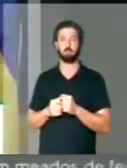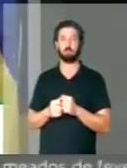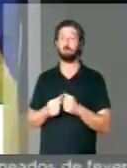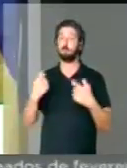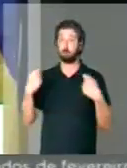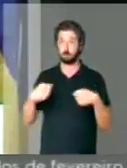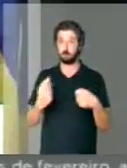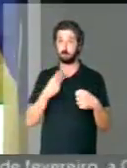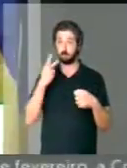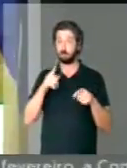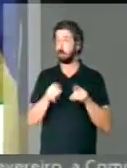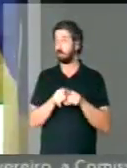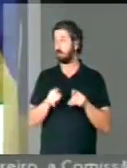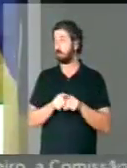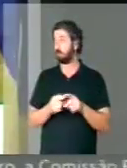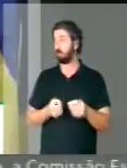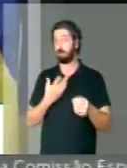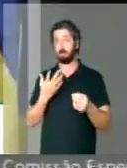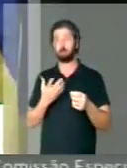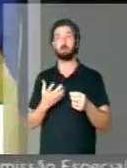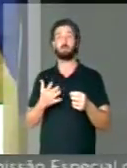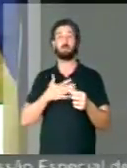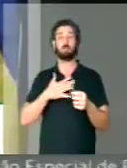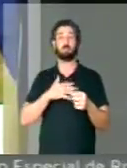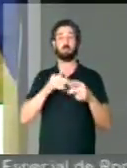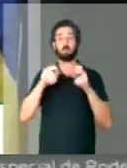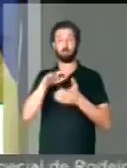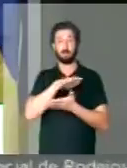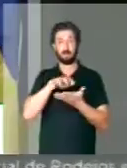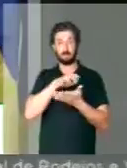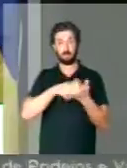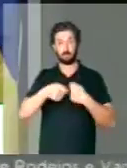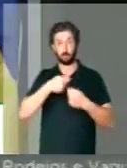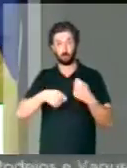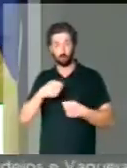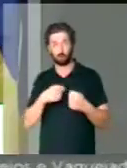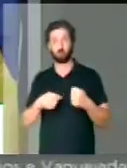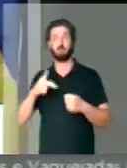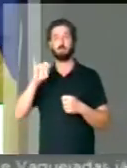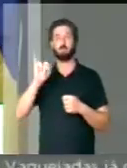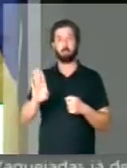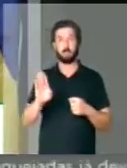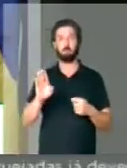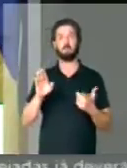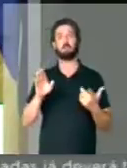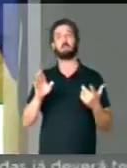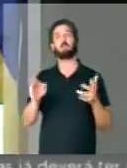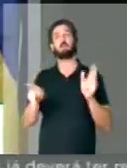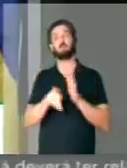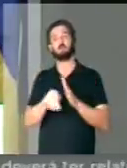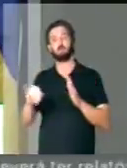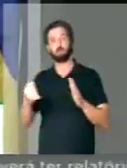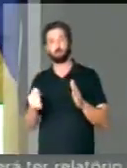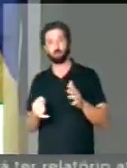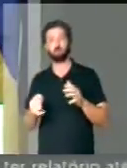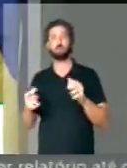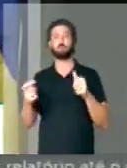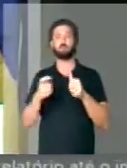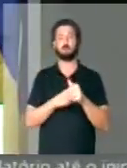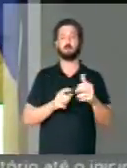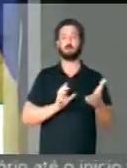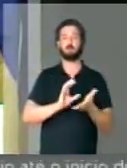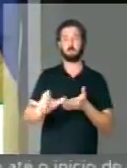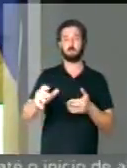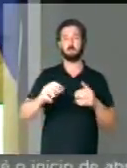aqui deixar, neste discurso que faço sobre dados econômicos, PIB, taxa básica de juros,